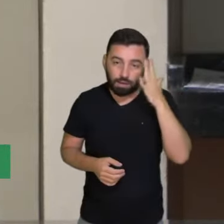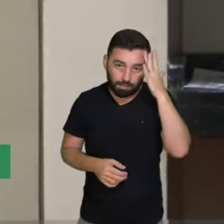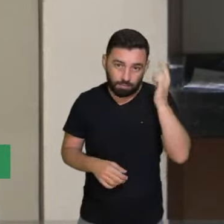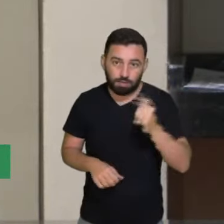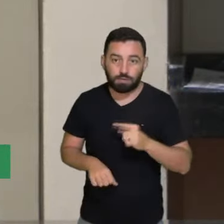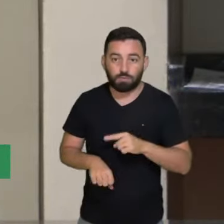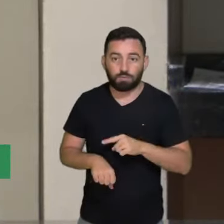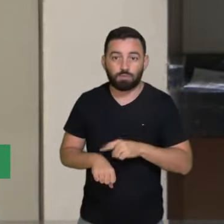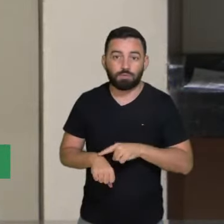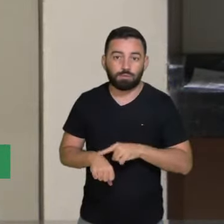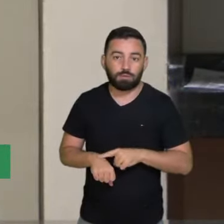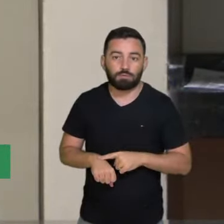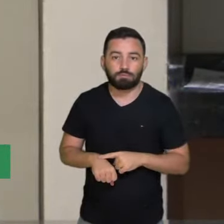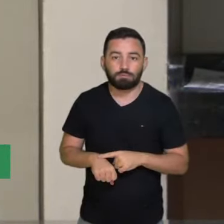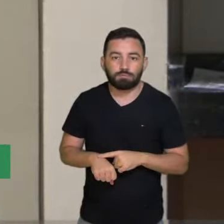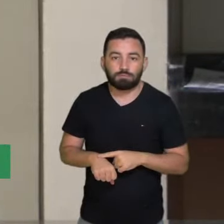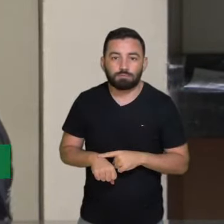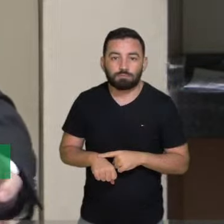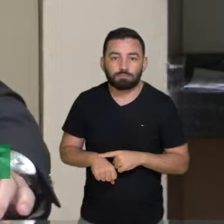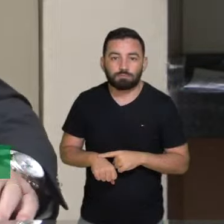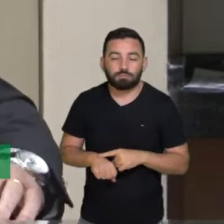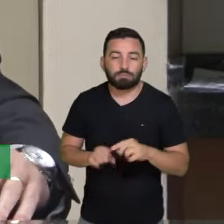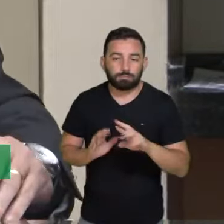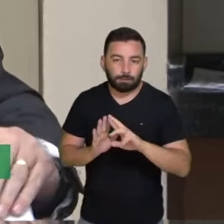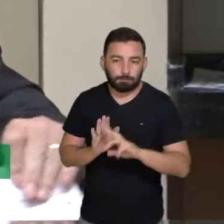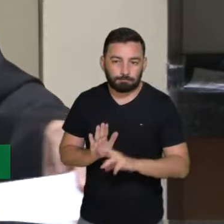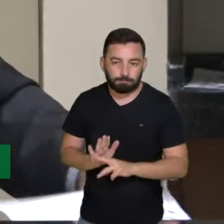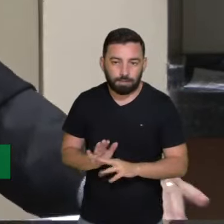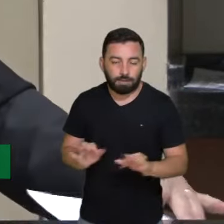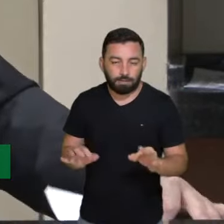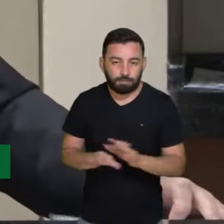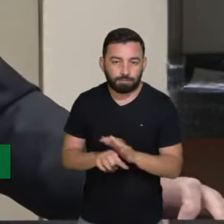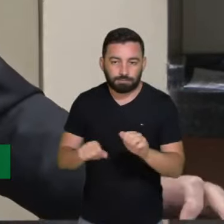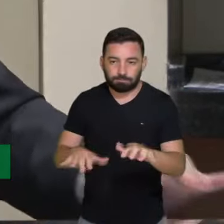no horário regimental. Está encerrada a presente sessão.